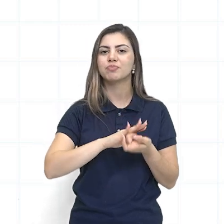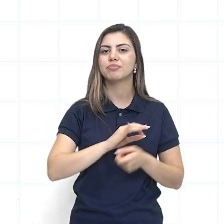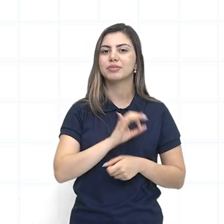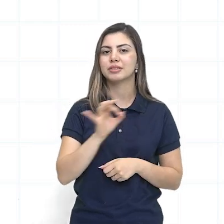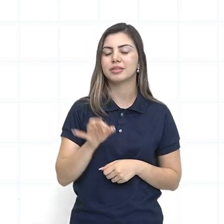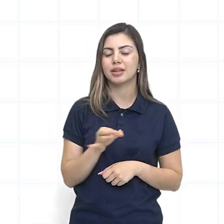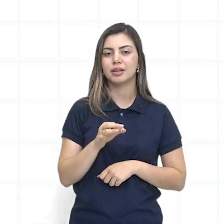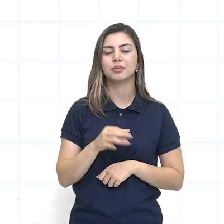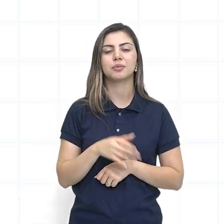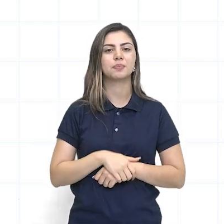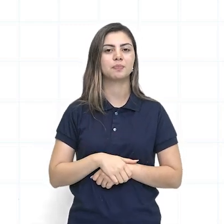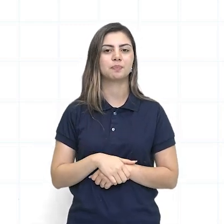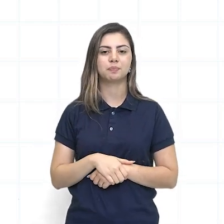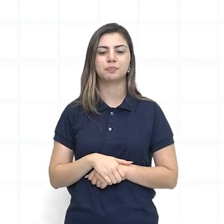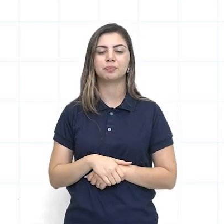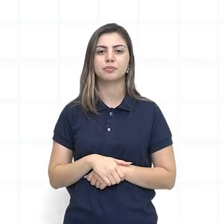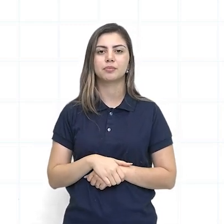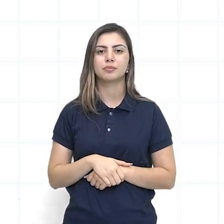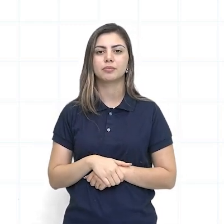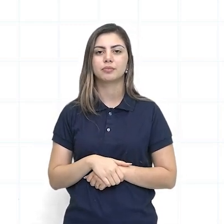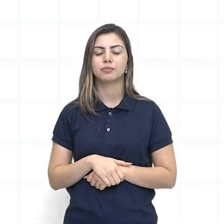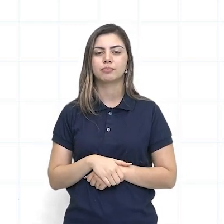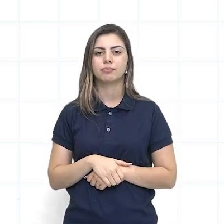sentido figurado.